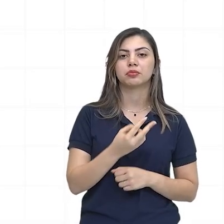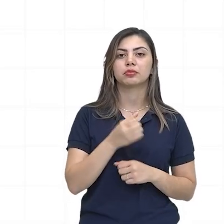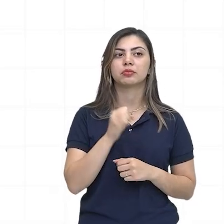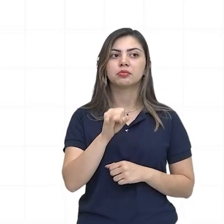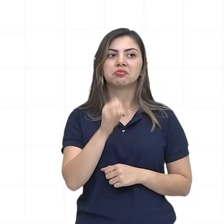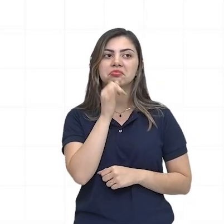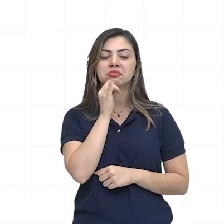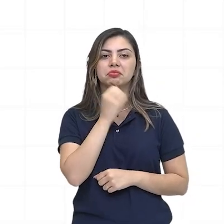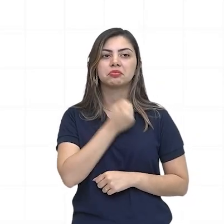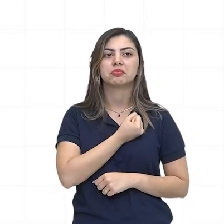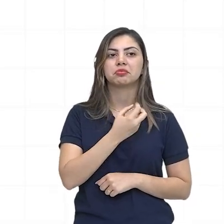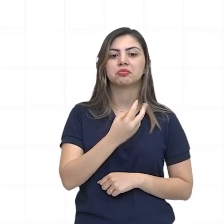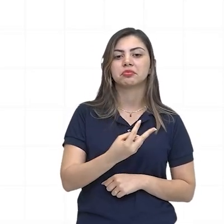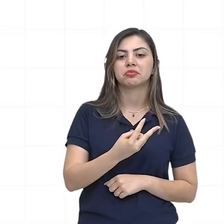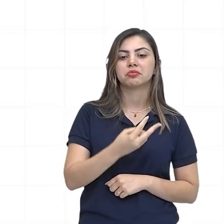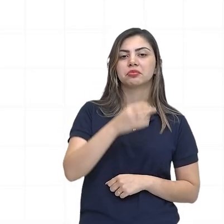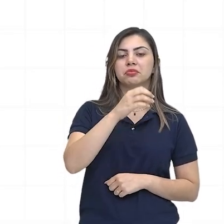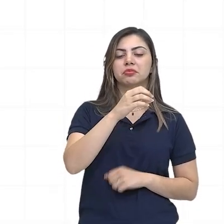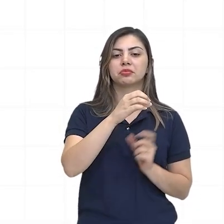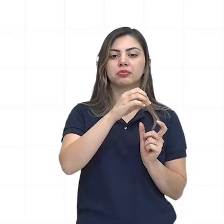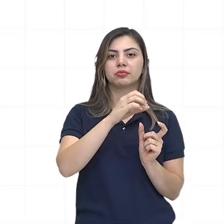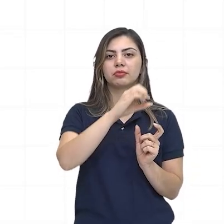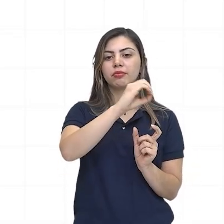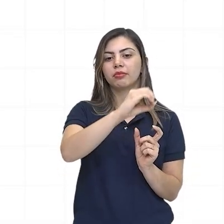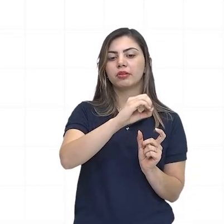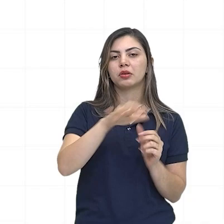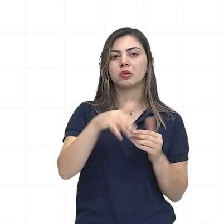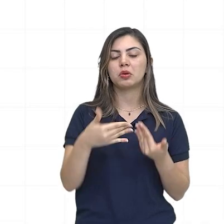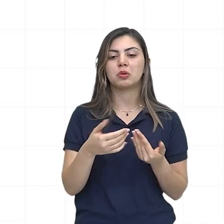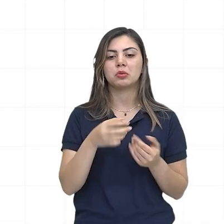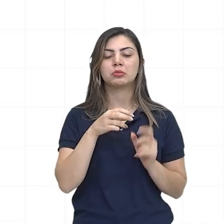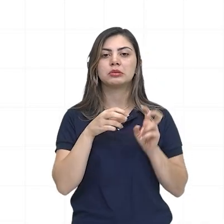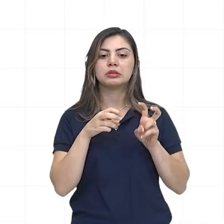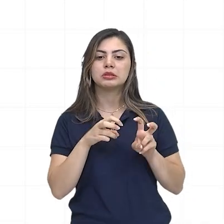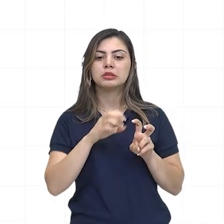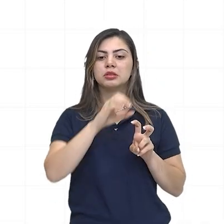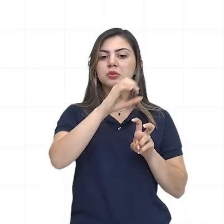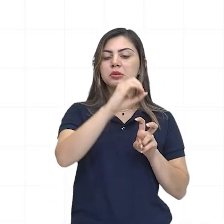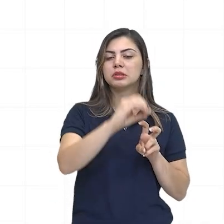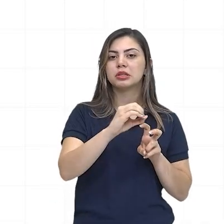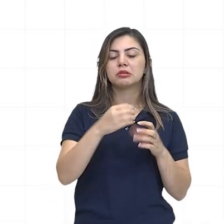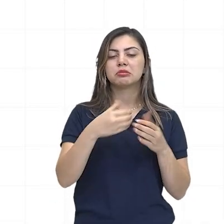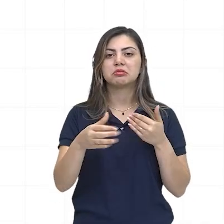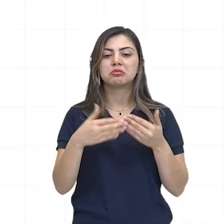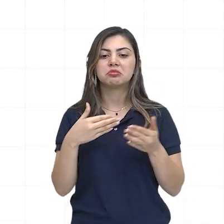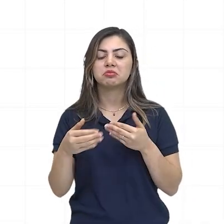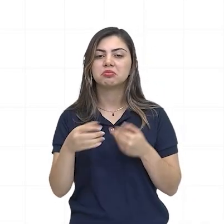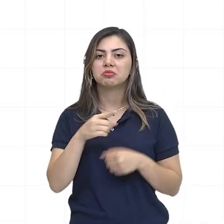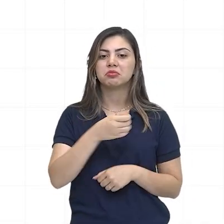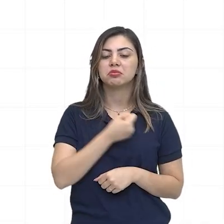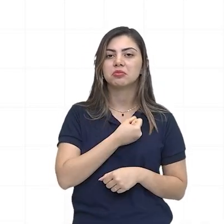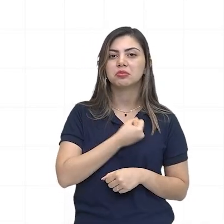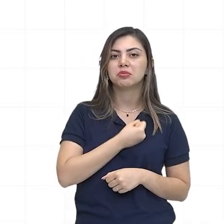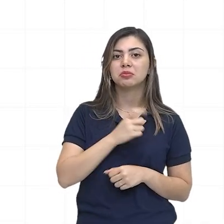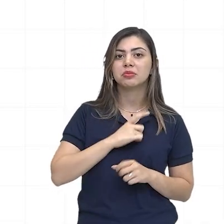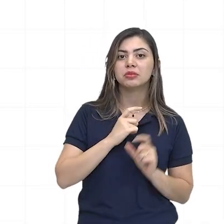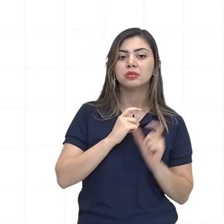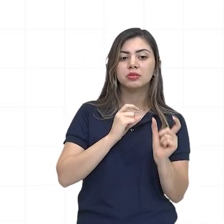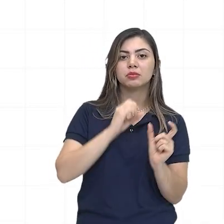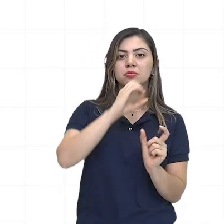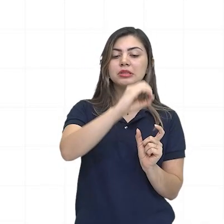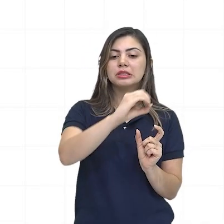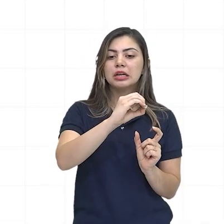igual a 1. 400 elevado a zero é igual a 1. Qualquer valor elevado a zero é igual a